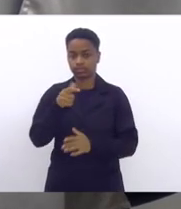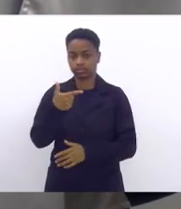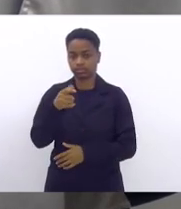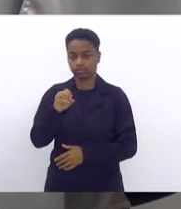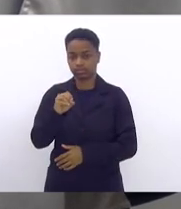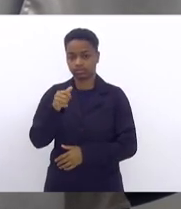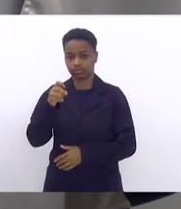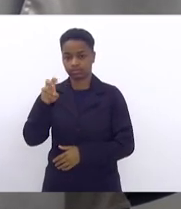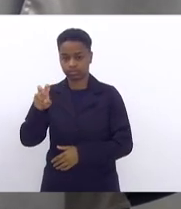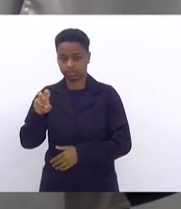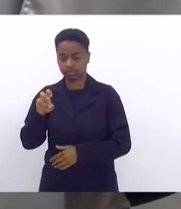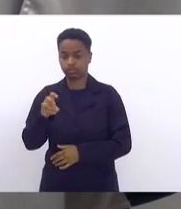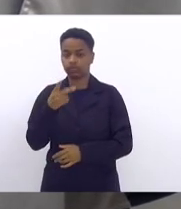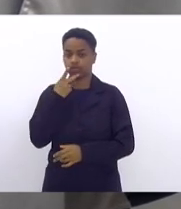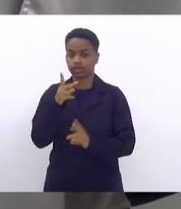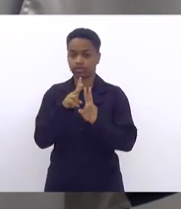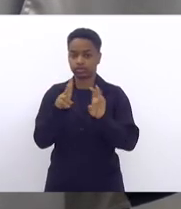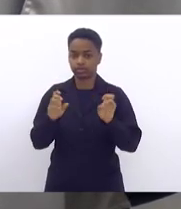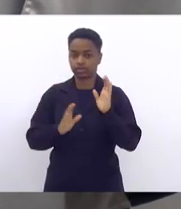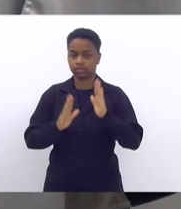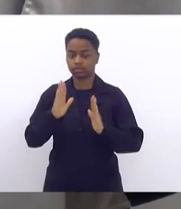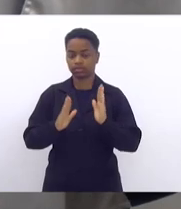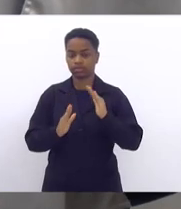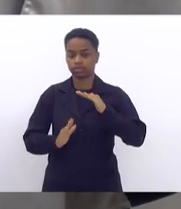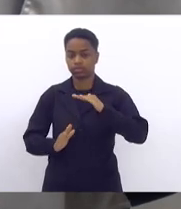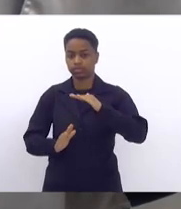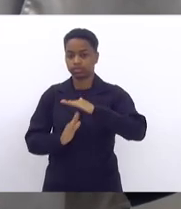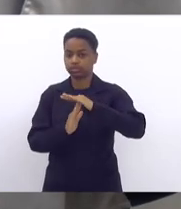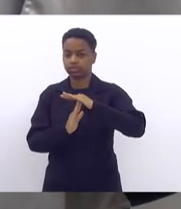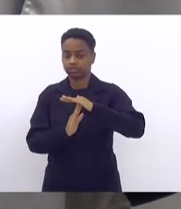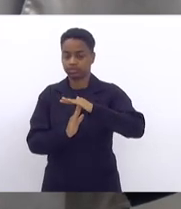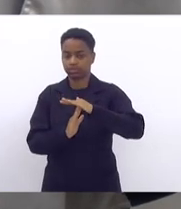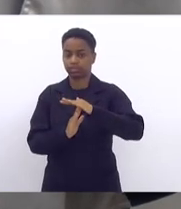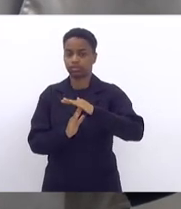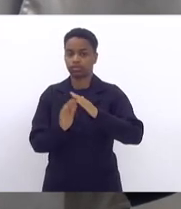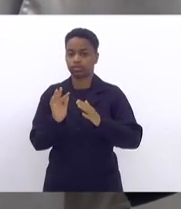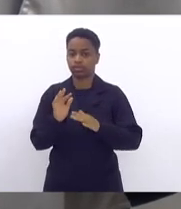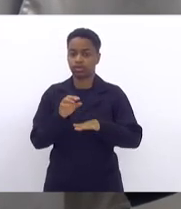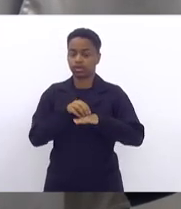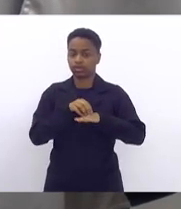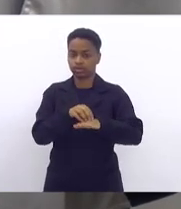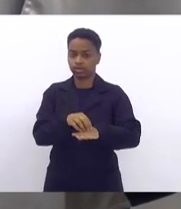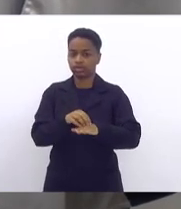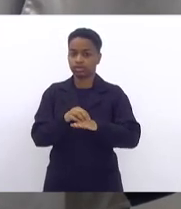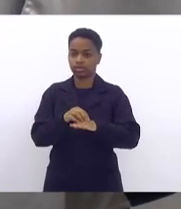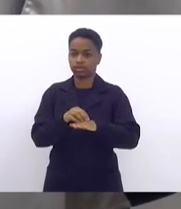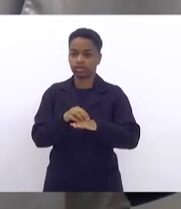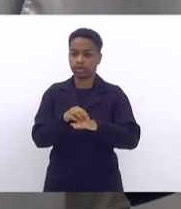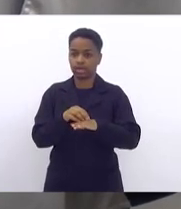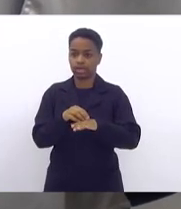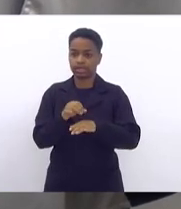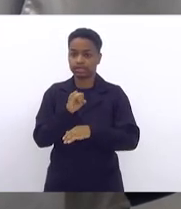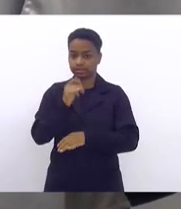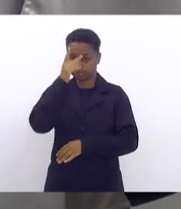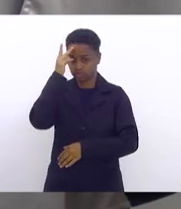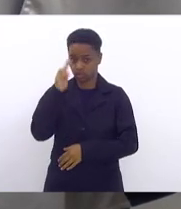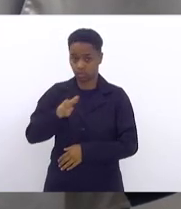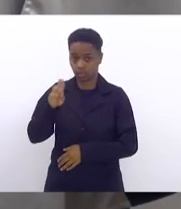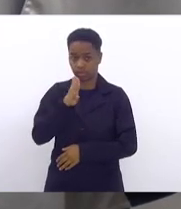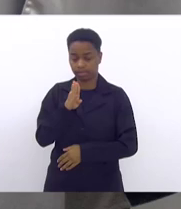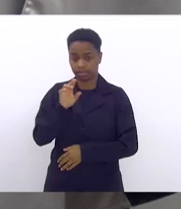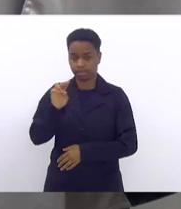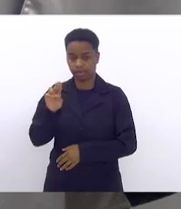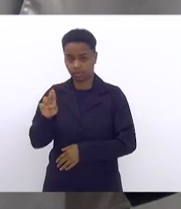autoria do deputado Bruno Dauari, que dispõe sobre o prazo máximo para que a FETRANSPOR atenda às solicitações dos consumidores, usuários de bilhete único intermunicipal